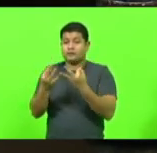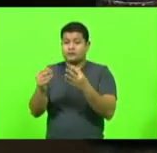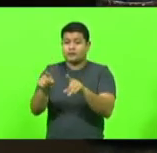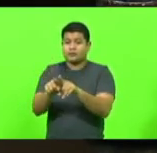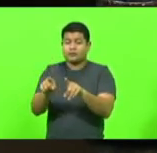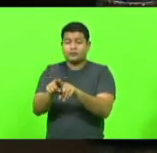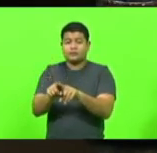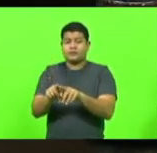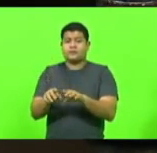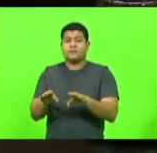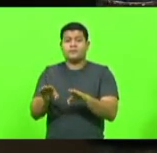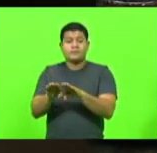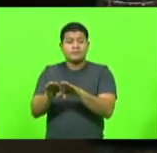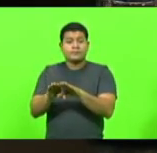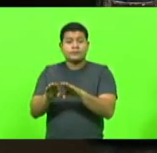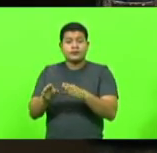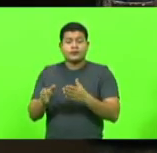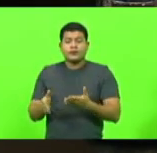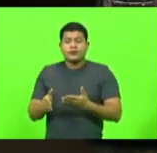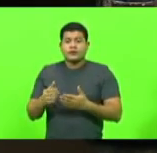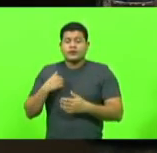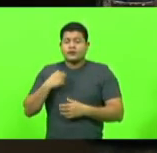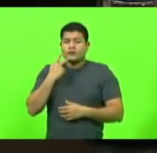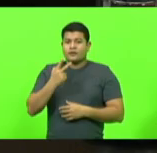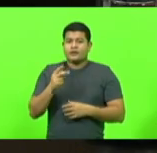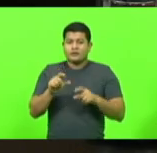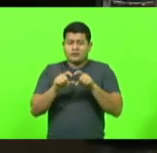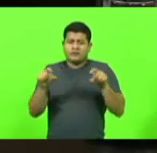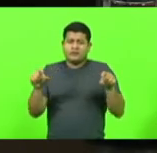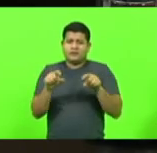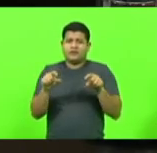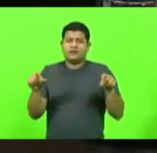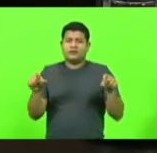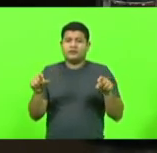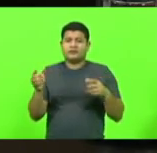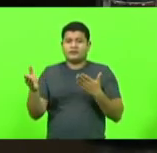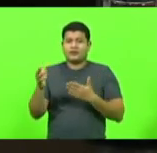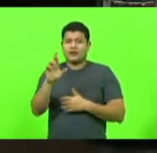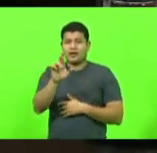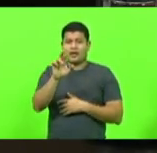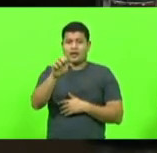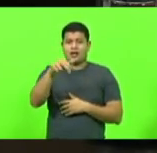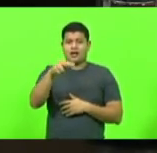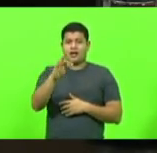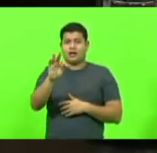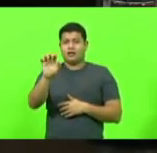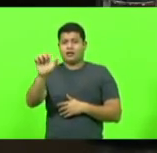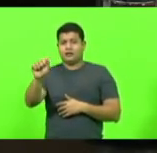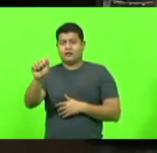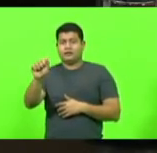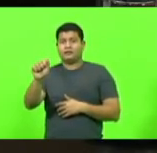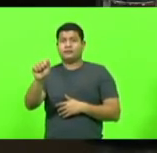E vou fazer uso de uma frase que a Renata, de Imbituba,